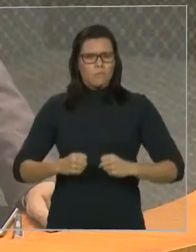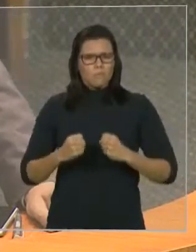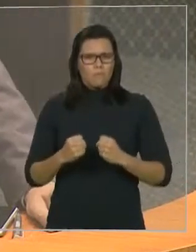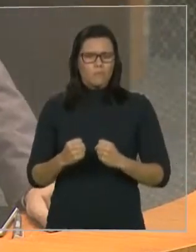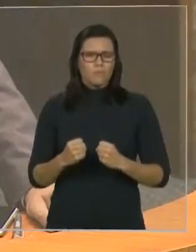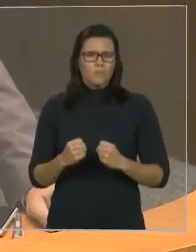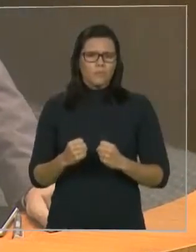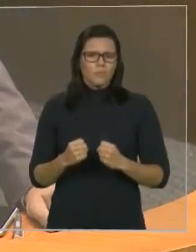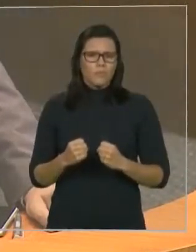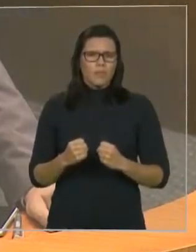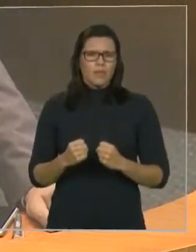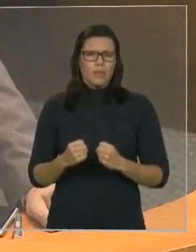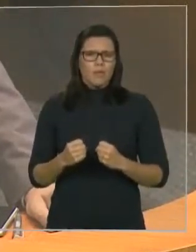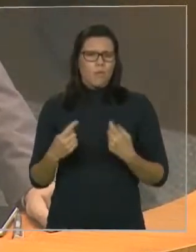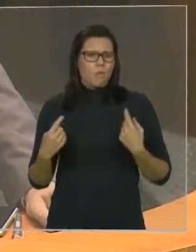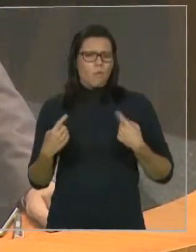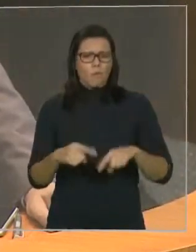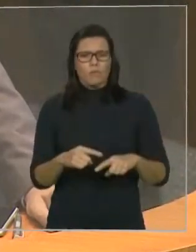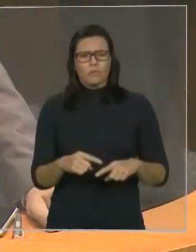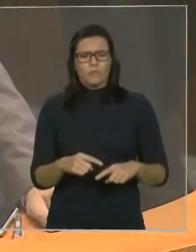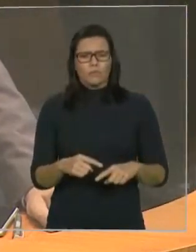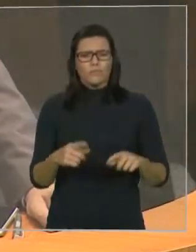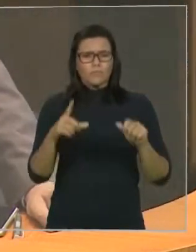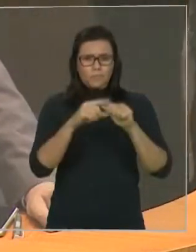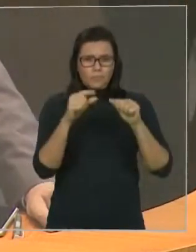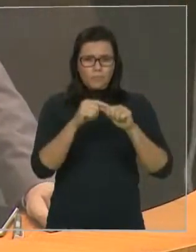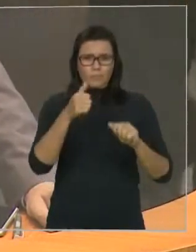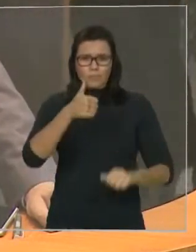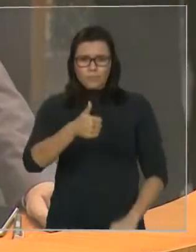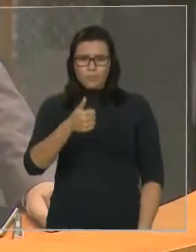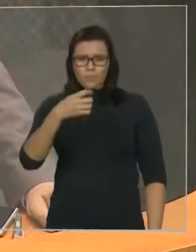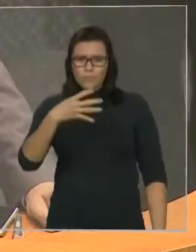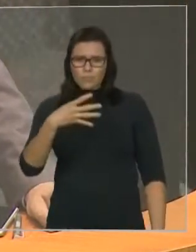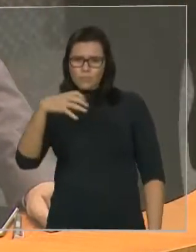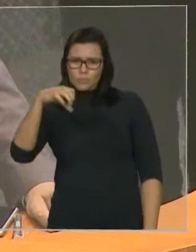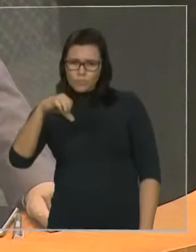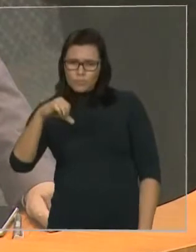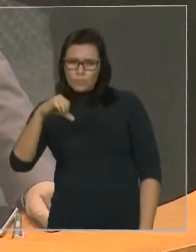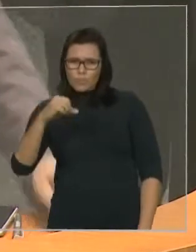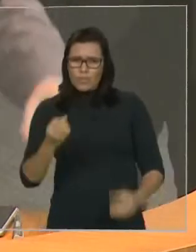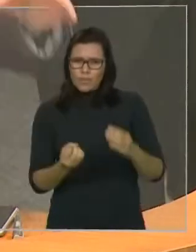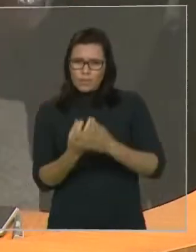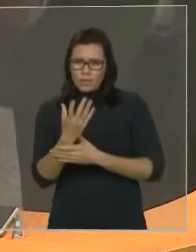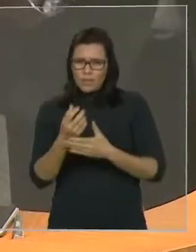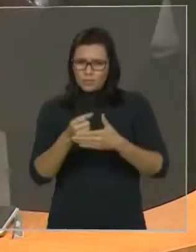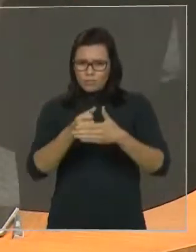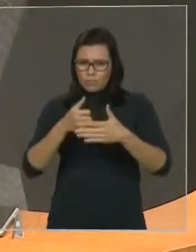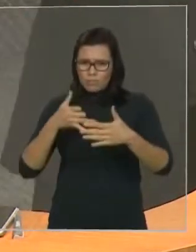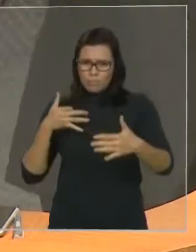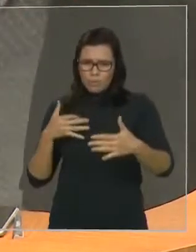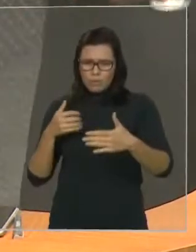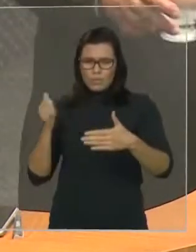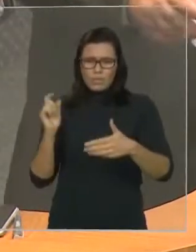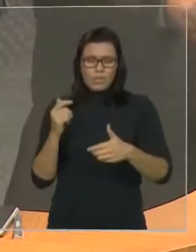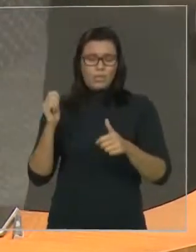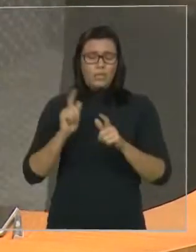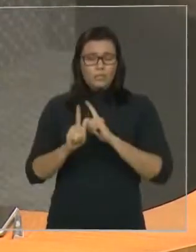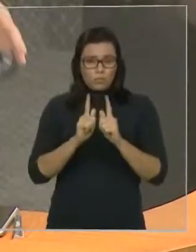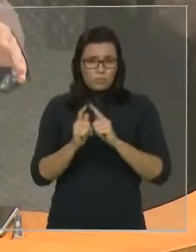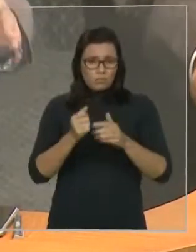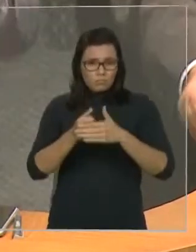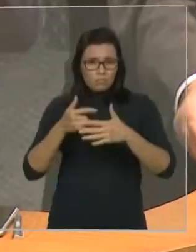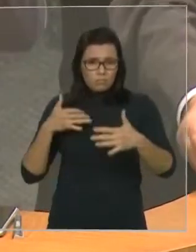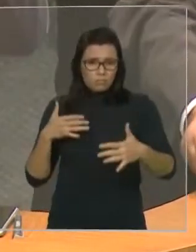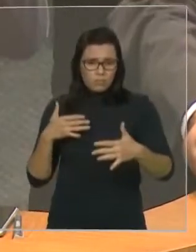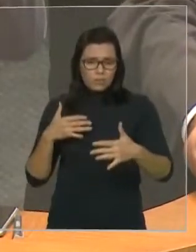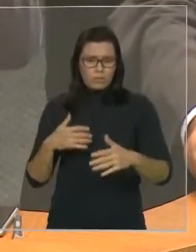149 não foi criado nas gestões passadas. O artigo 149 do Código Penal, que